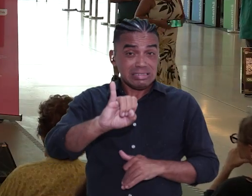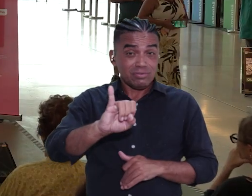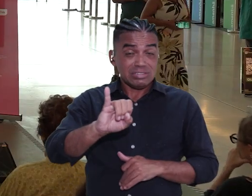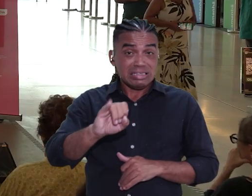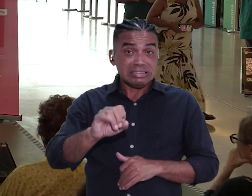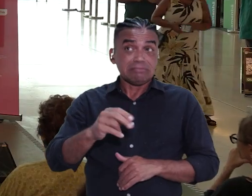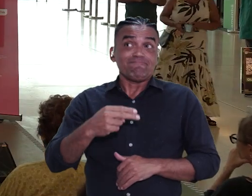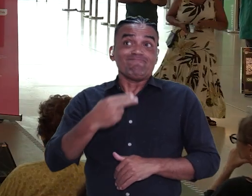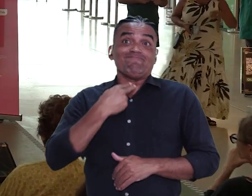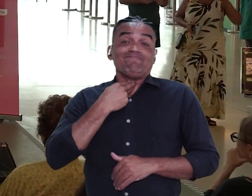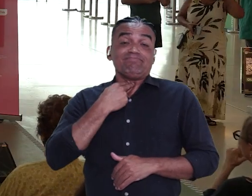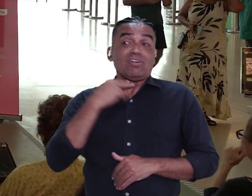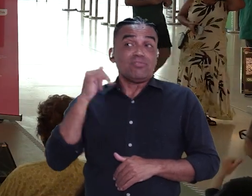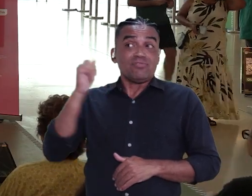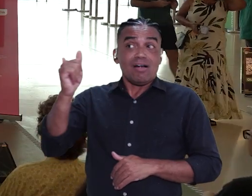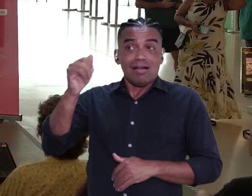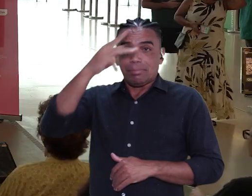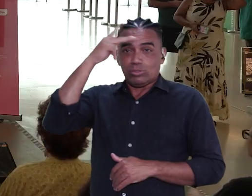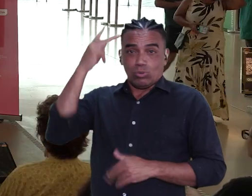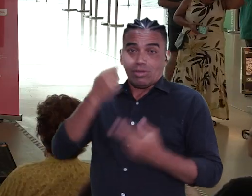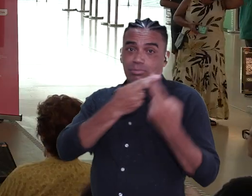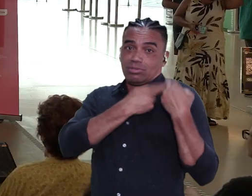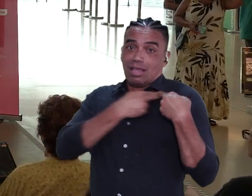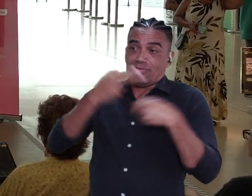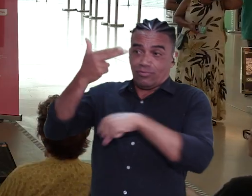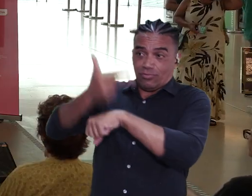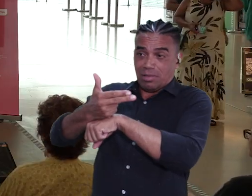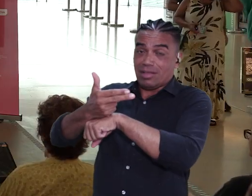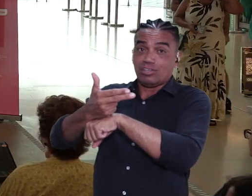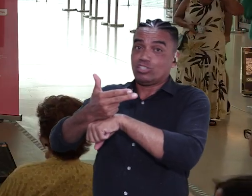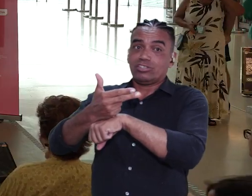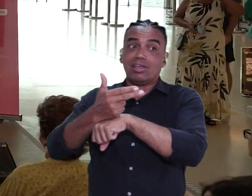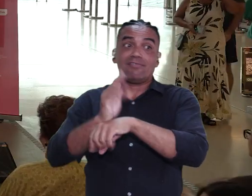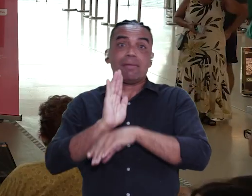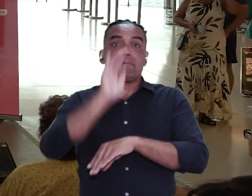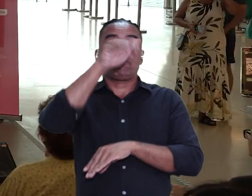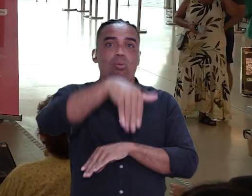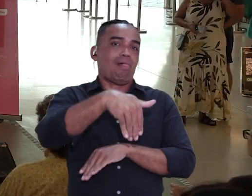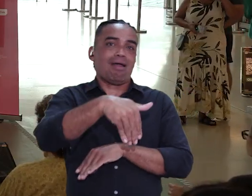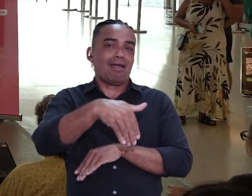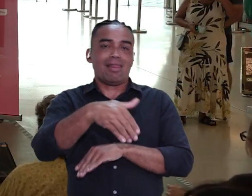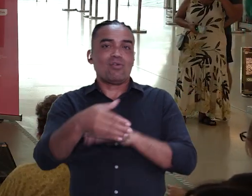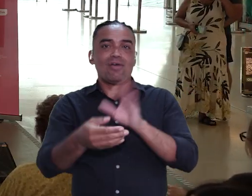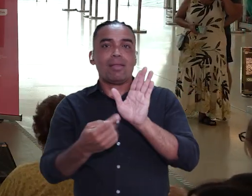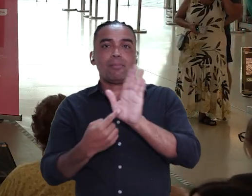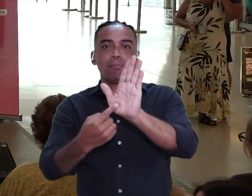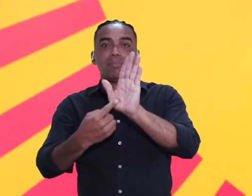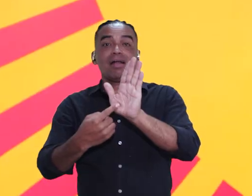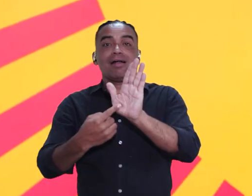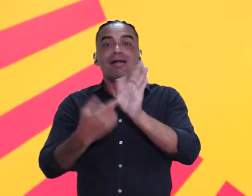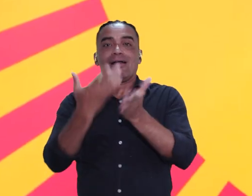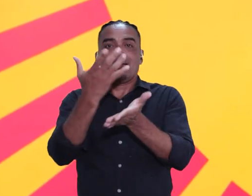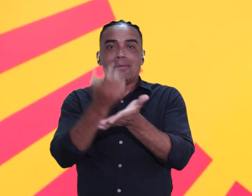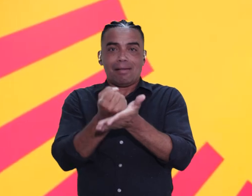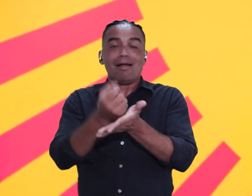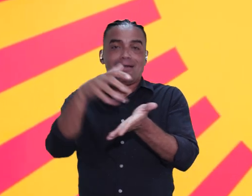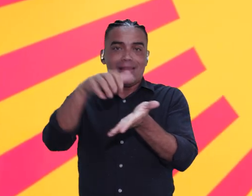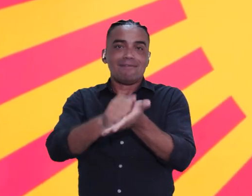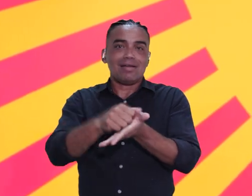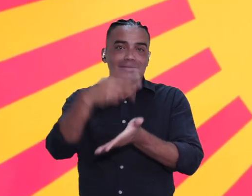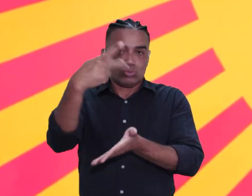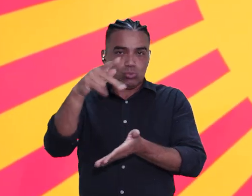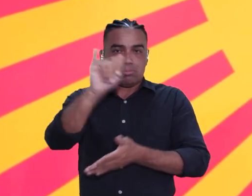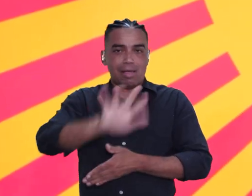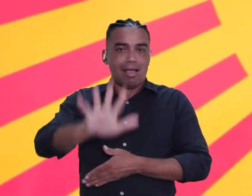sentirem à vontade, falam com o cinegrafista que ele pula quem não quiser aparecer. Esse